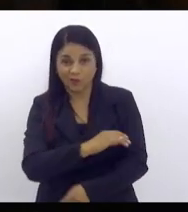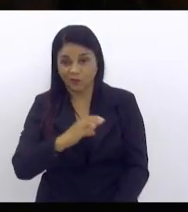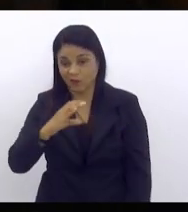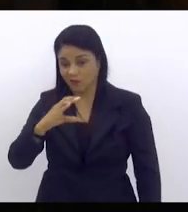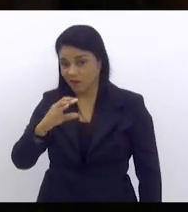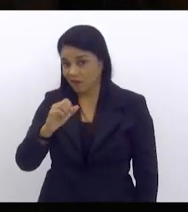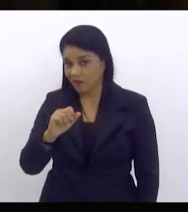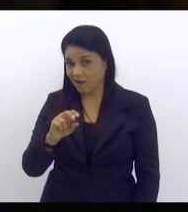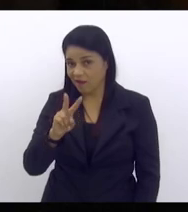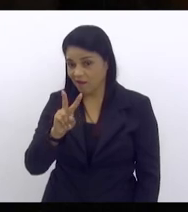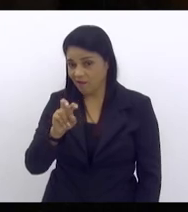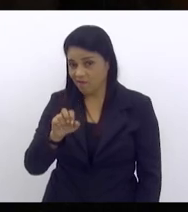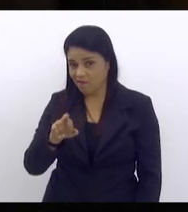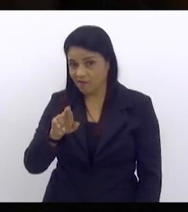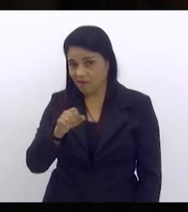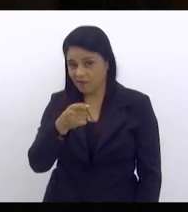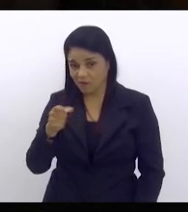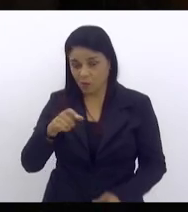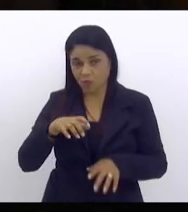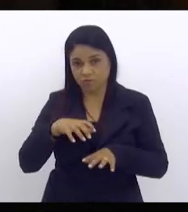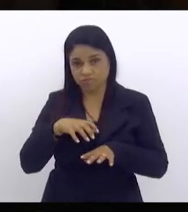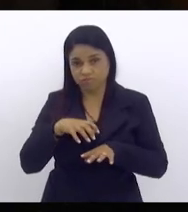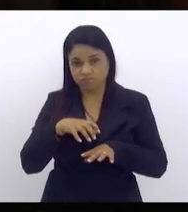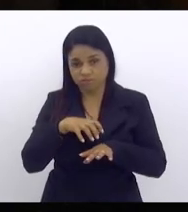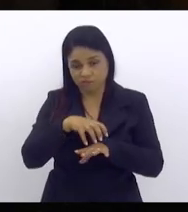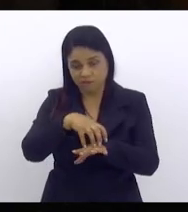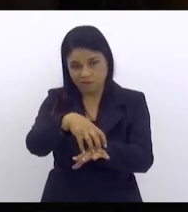caveirões estavam